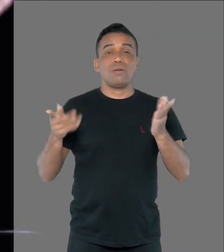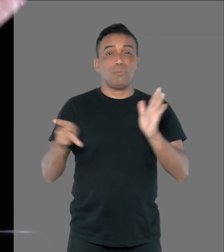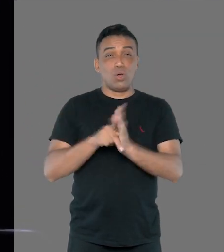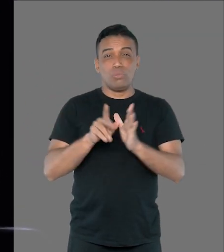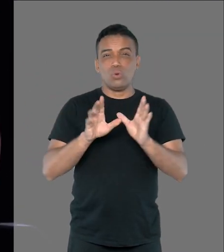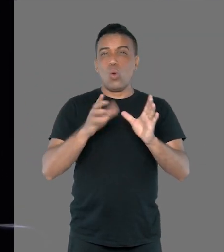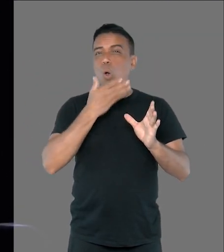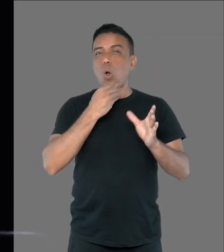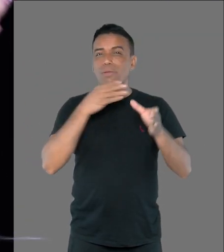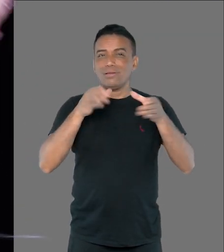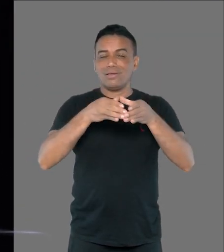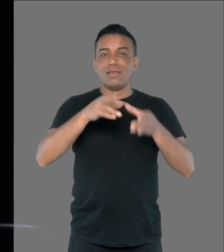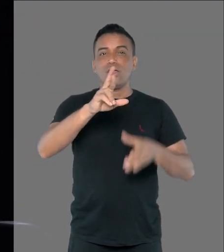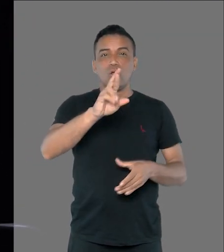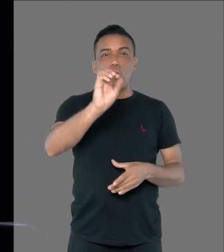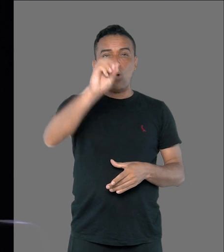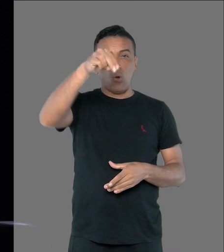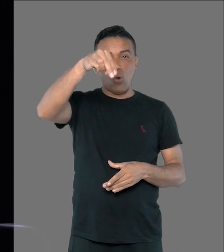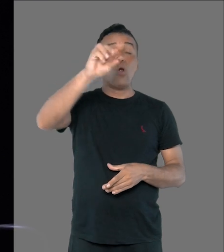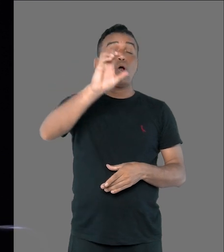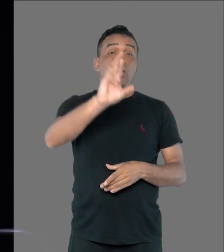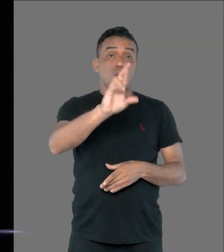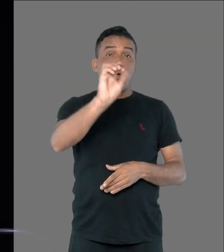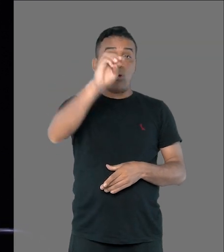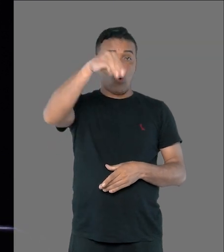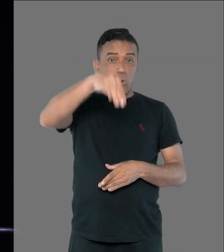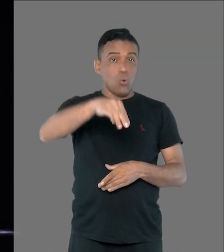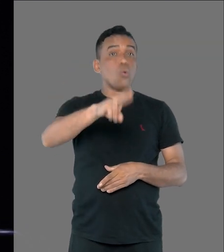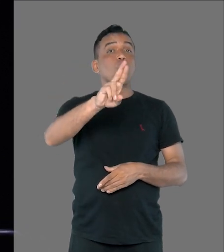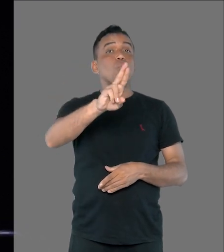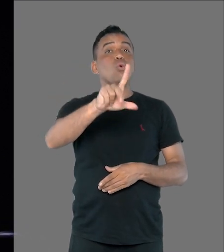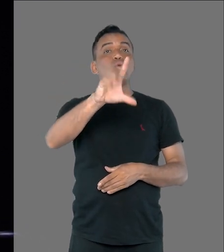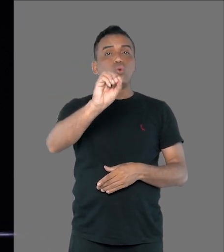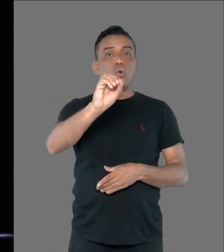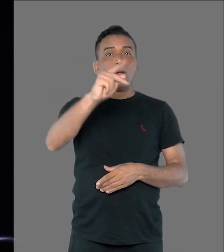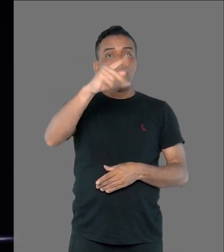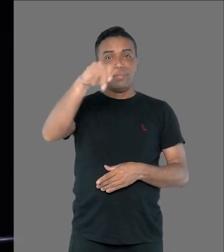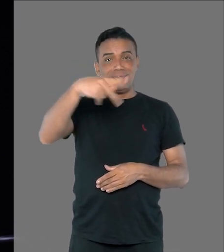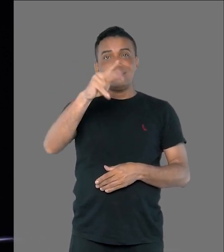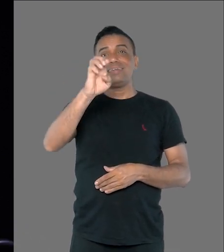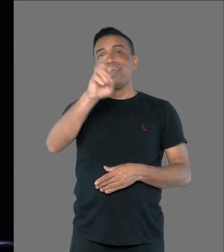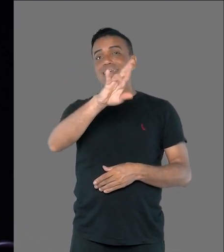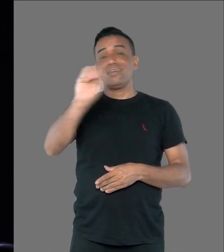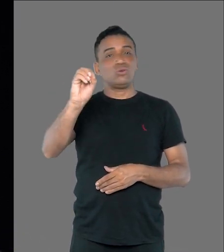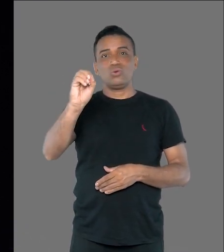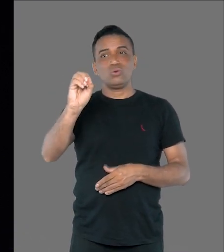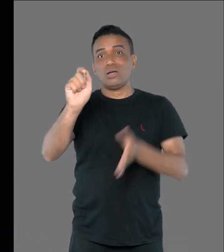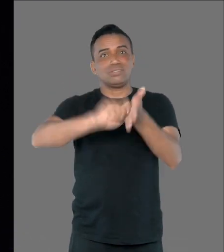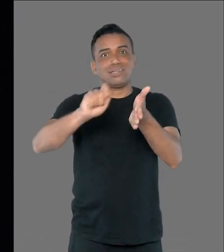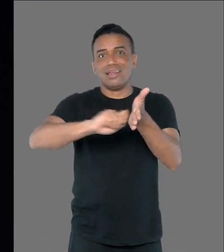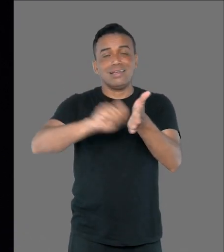nós temos, Rômulo Pinheiro, que está me dando a honra de estar aqui presente. Uma coleção de obras raríssimas, escritas